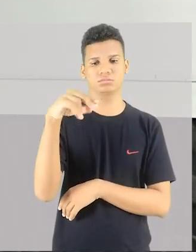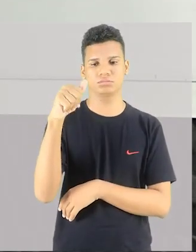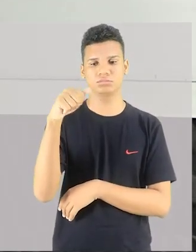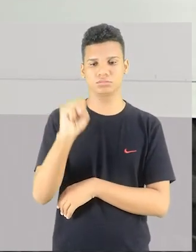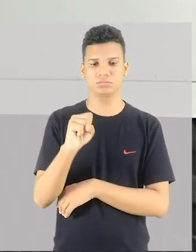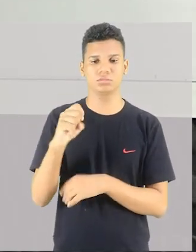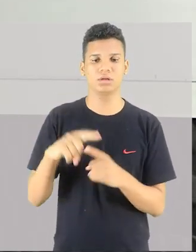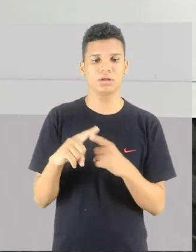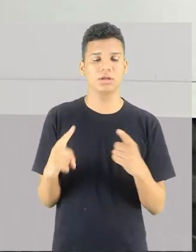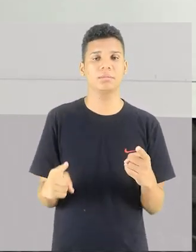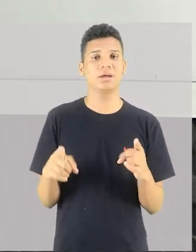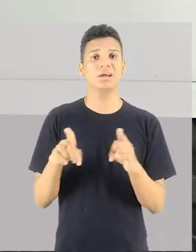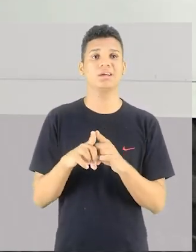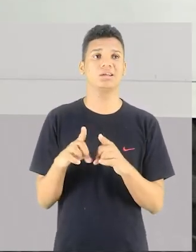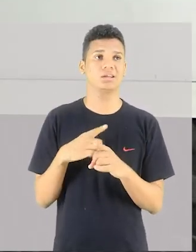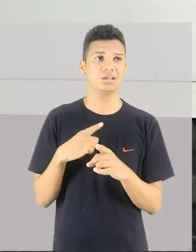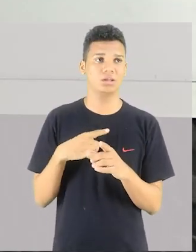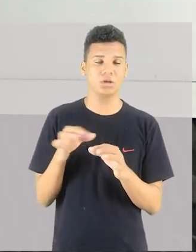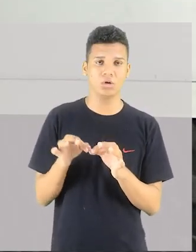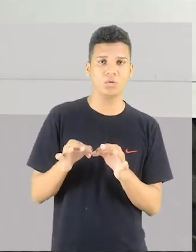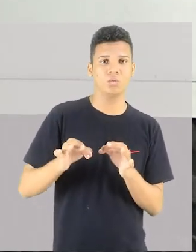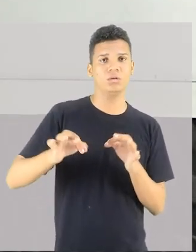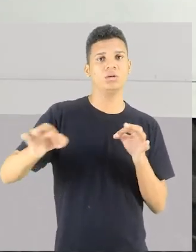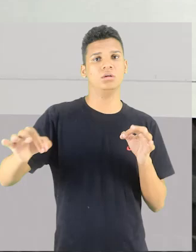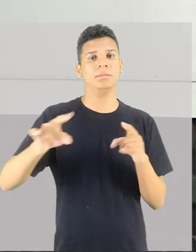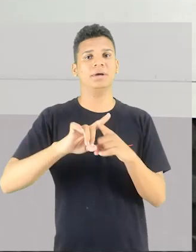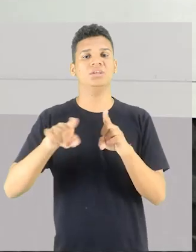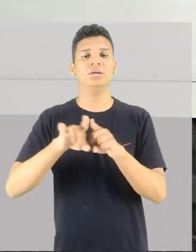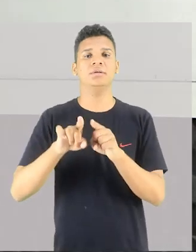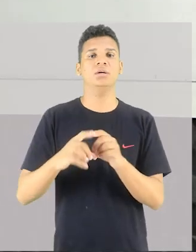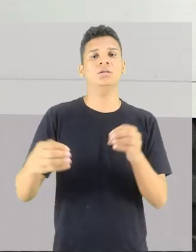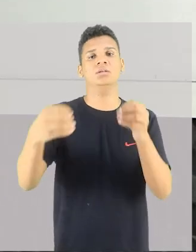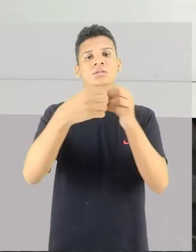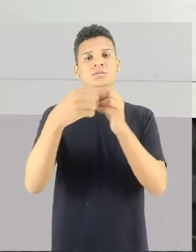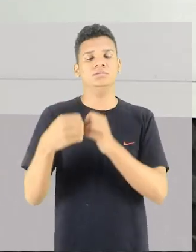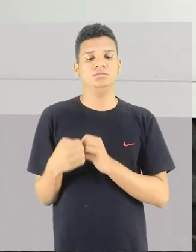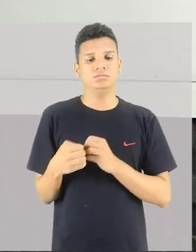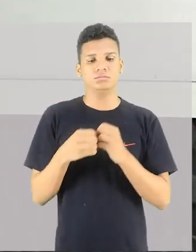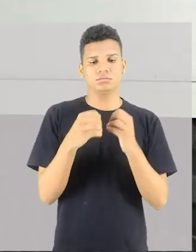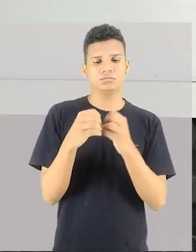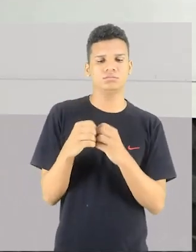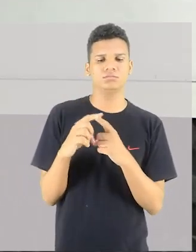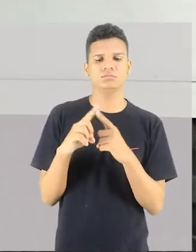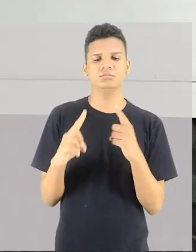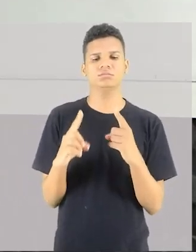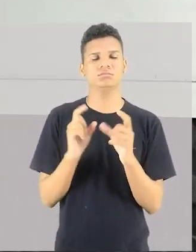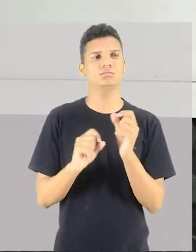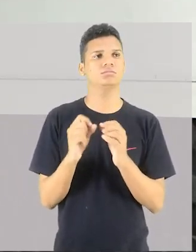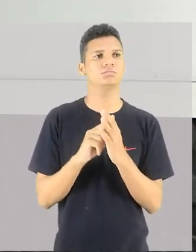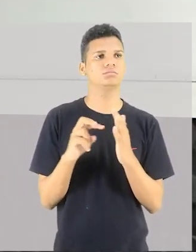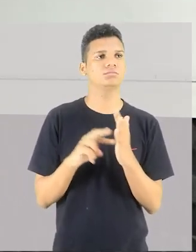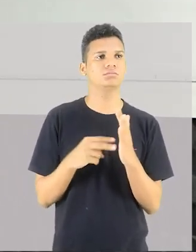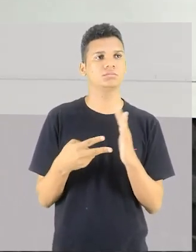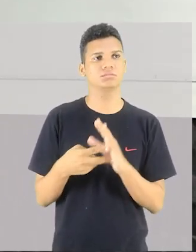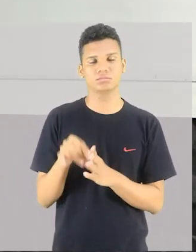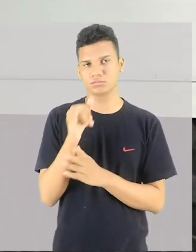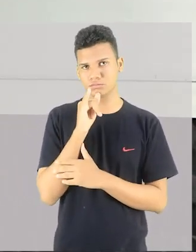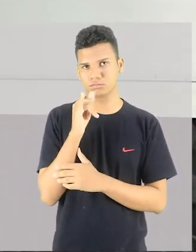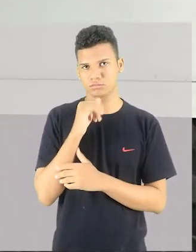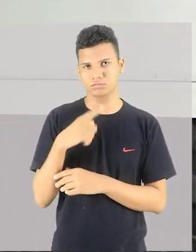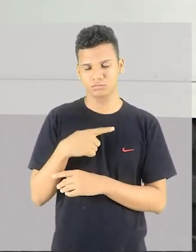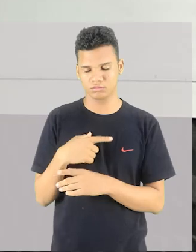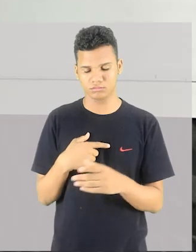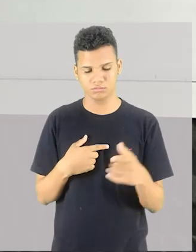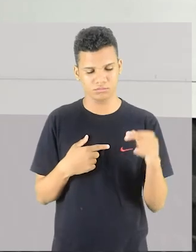que tangenciará externamente as outras pesso o que significa tangenciará en costará em um ponto